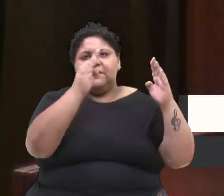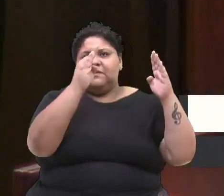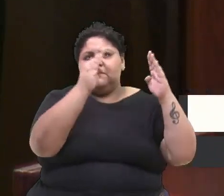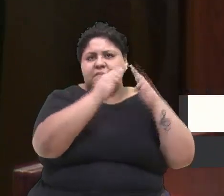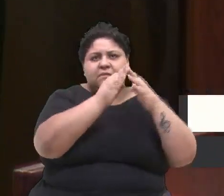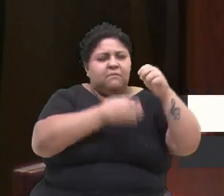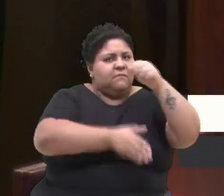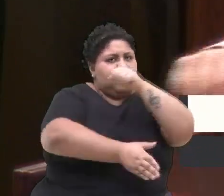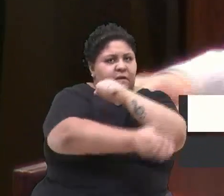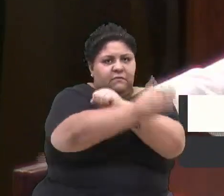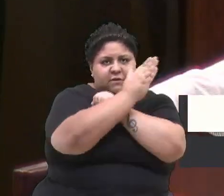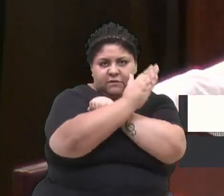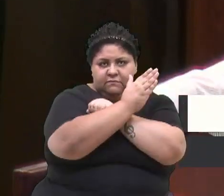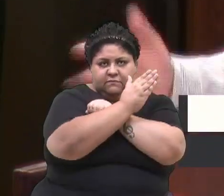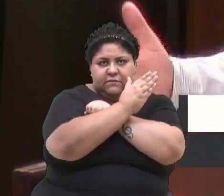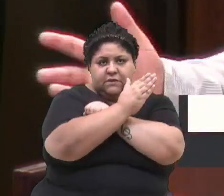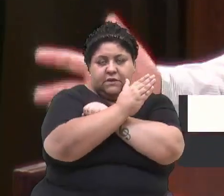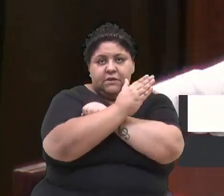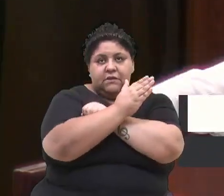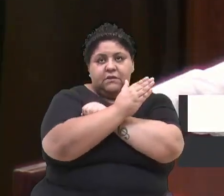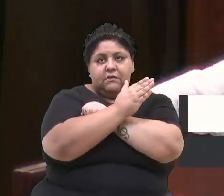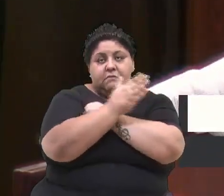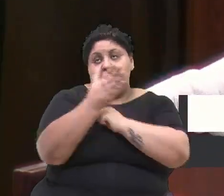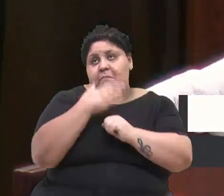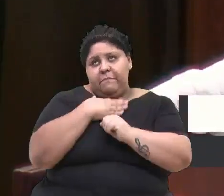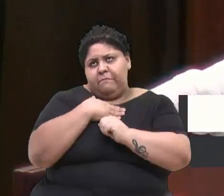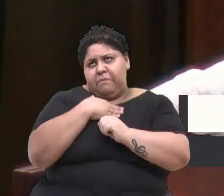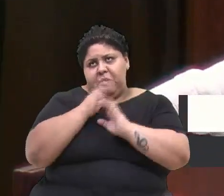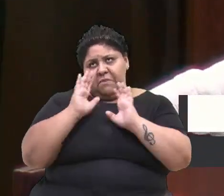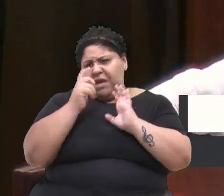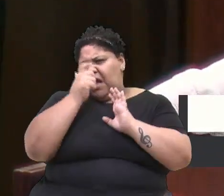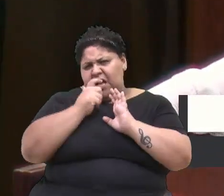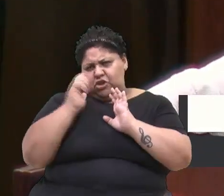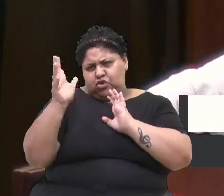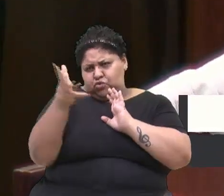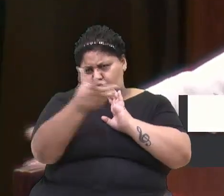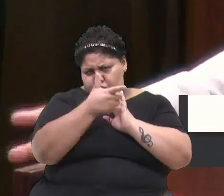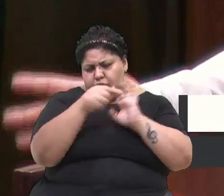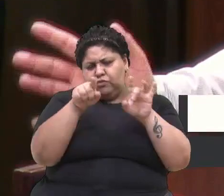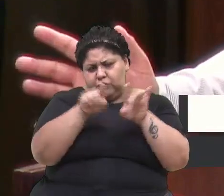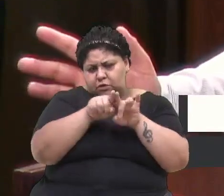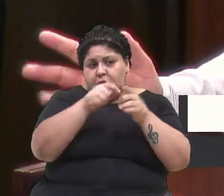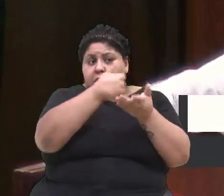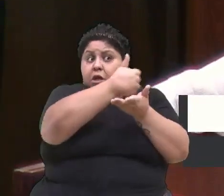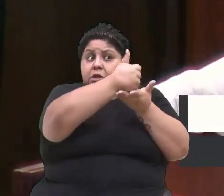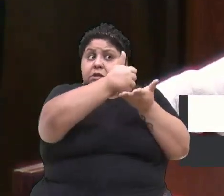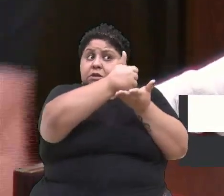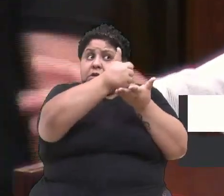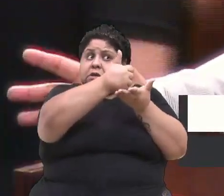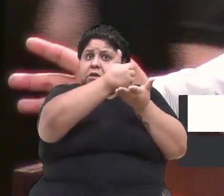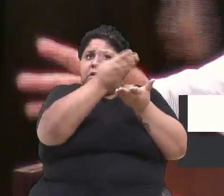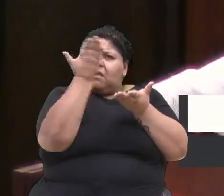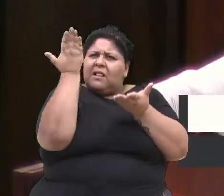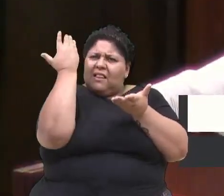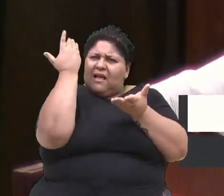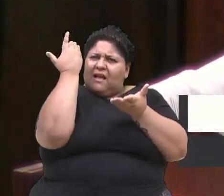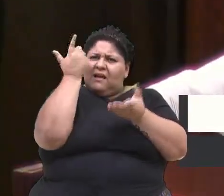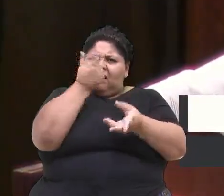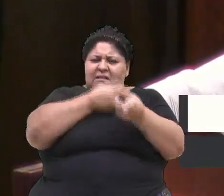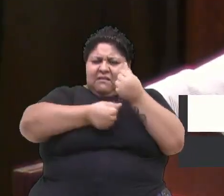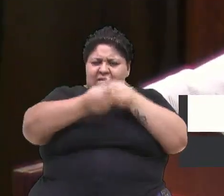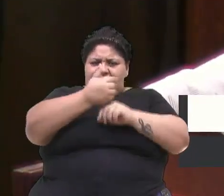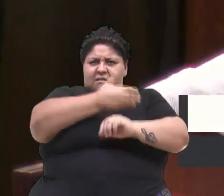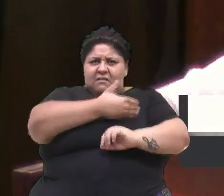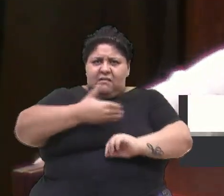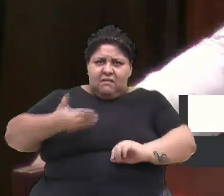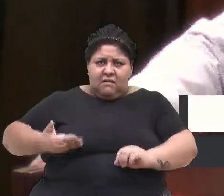viajarem, enfim, ela sempre, ao menos a mim, acho que todo mundo, se baseia lá nos princípios da administração pública em moralidade